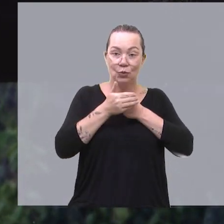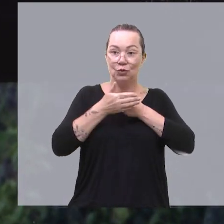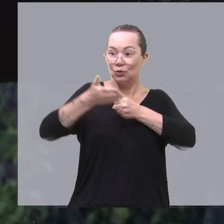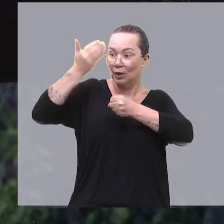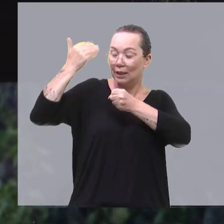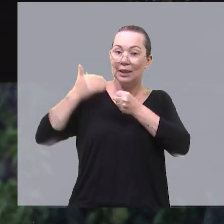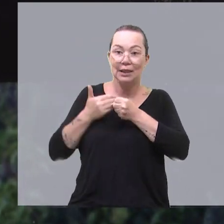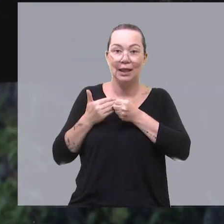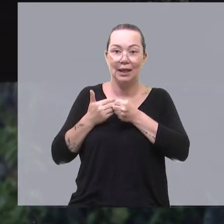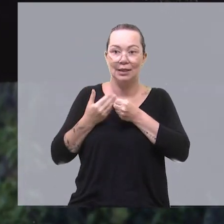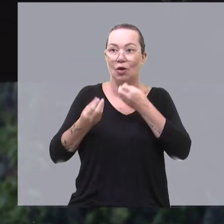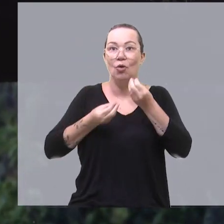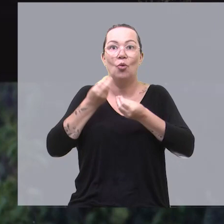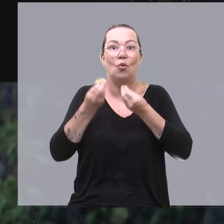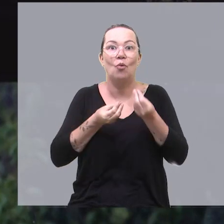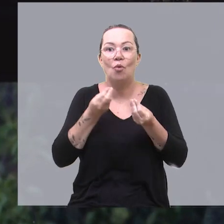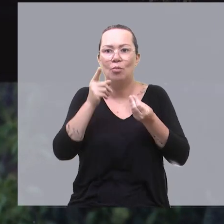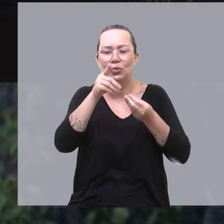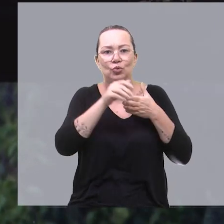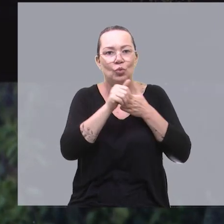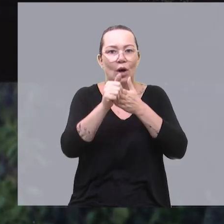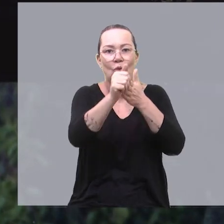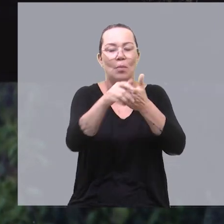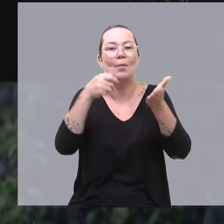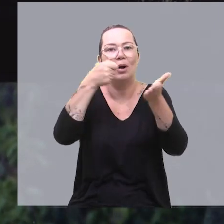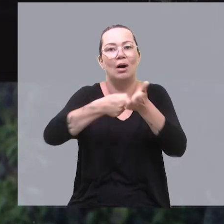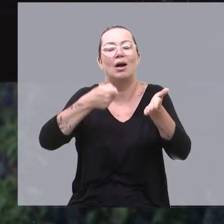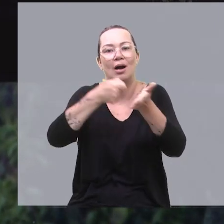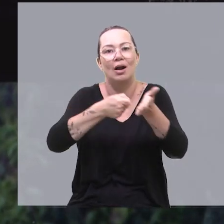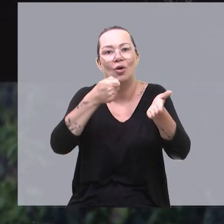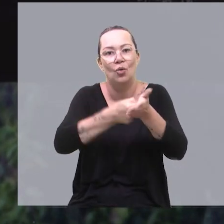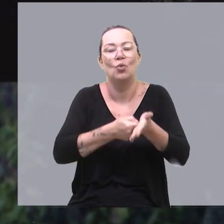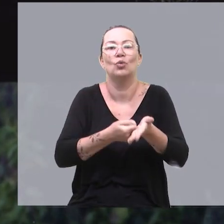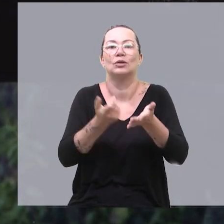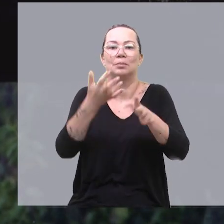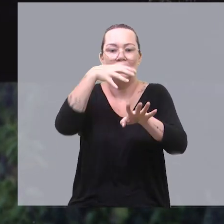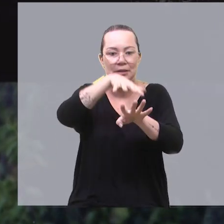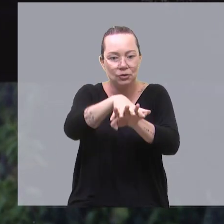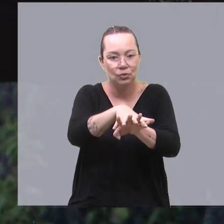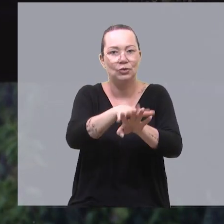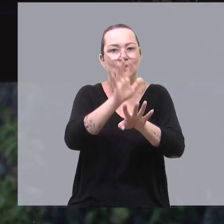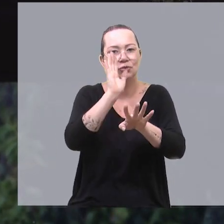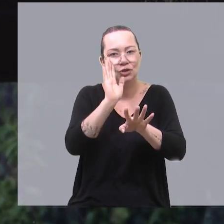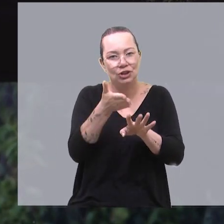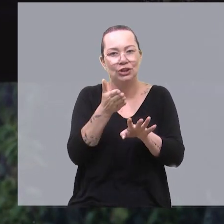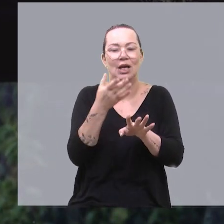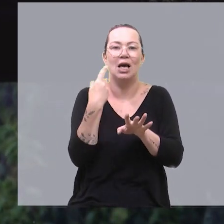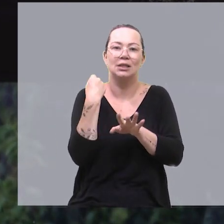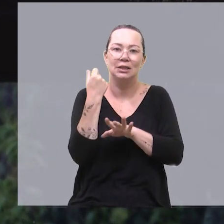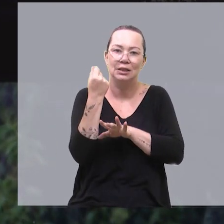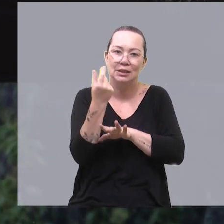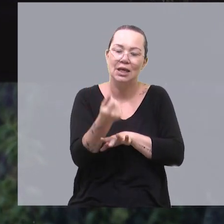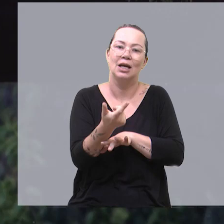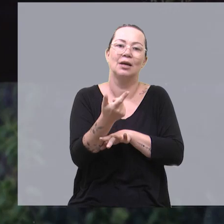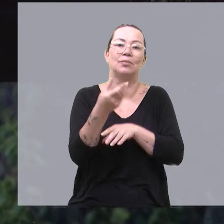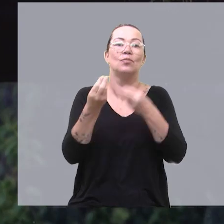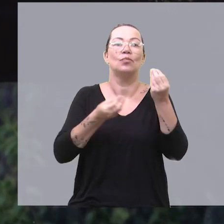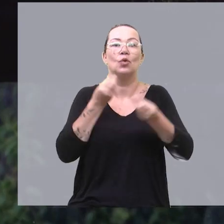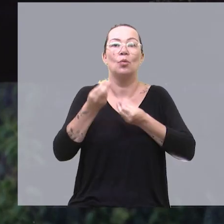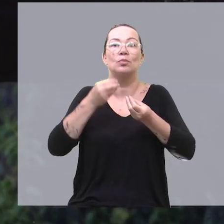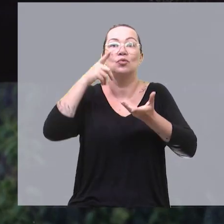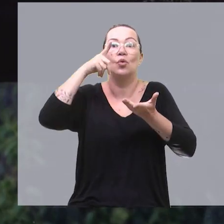Como fazer? Como é que o senhor acompanha essa luta pela inclusão já há um tempo? Como é que a